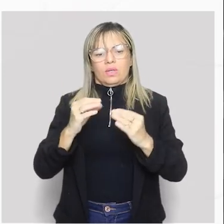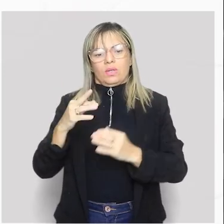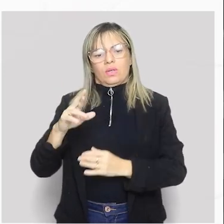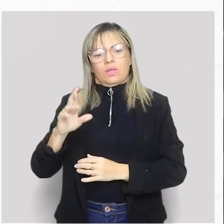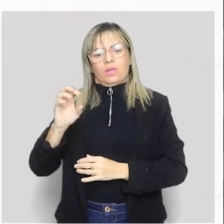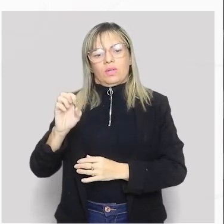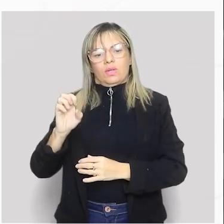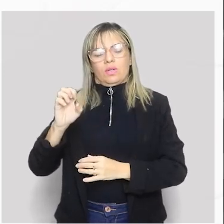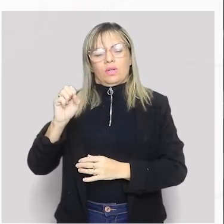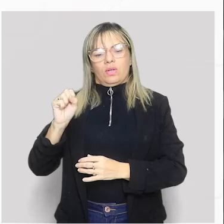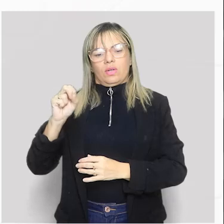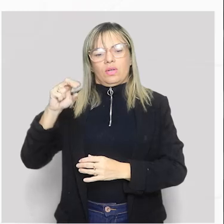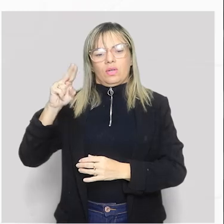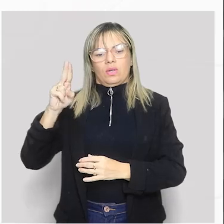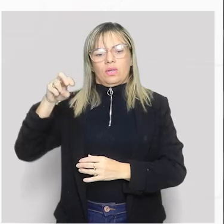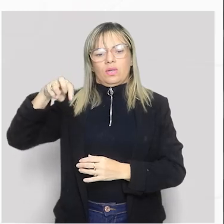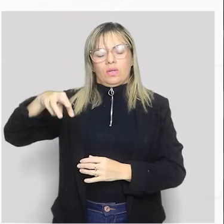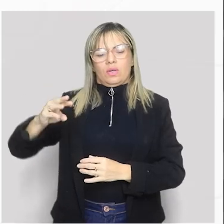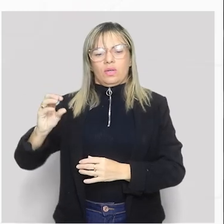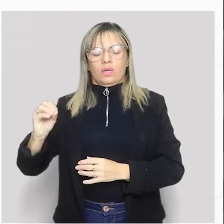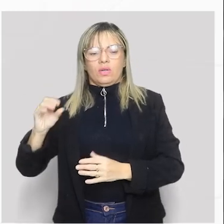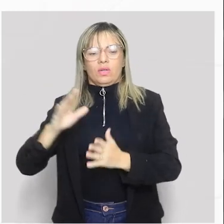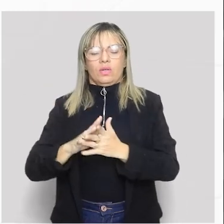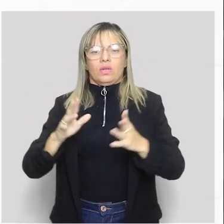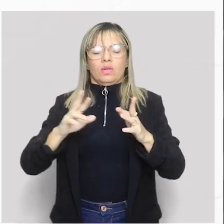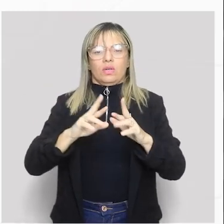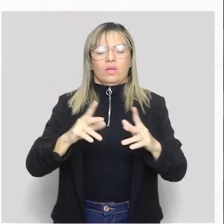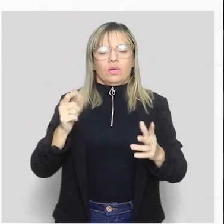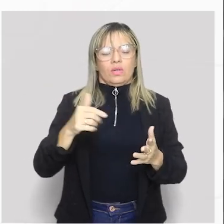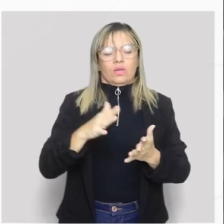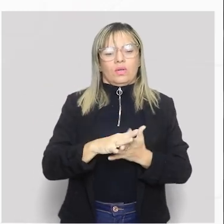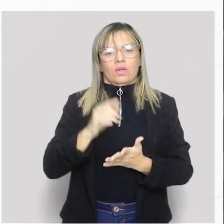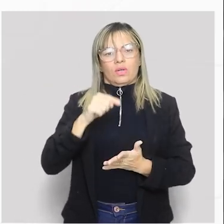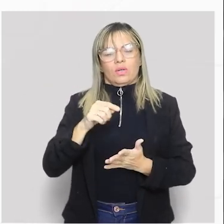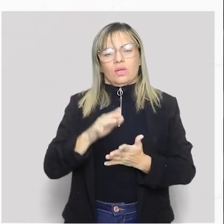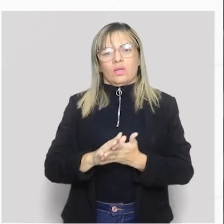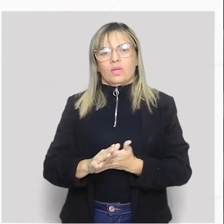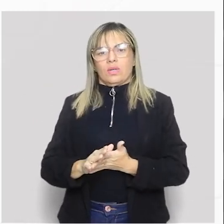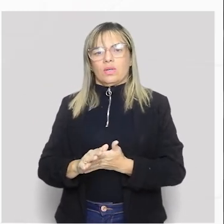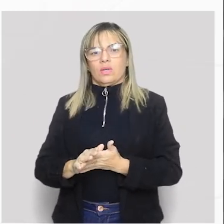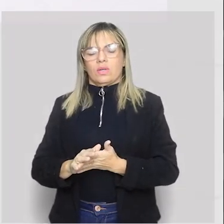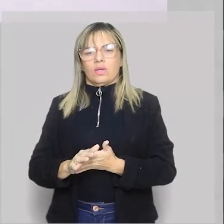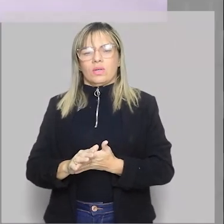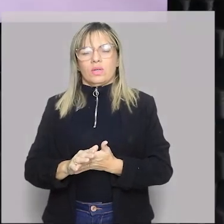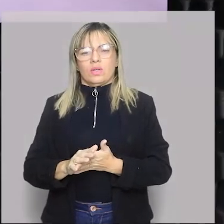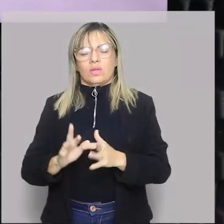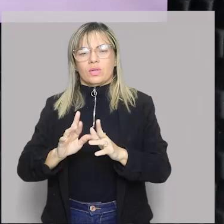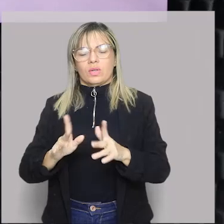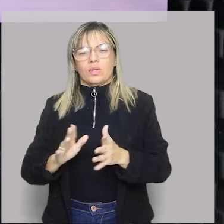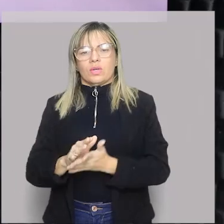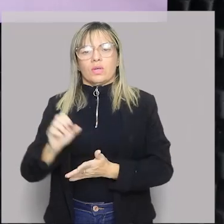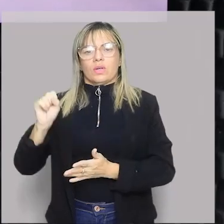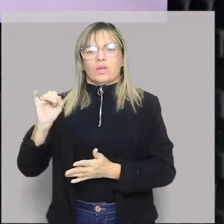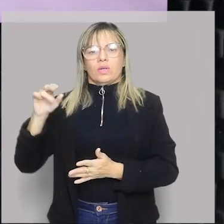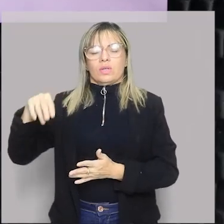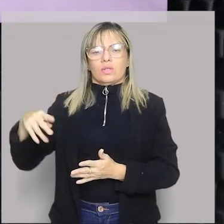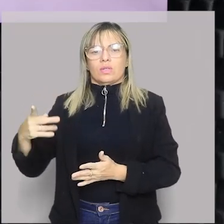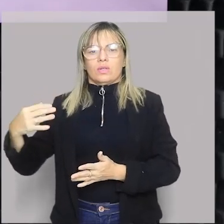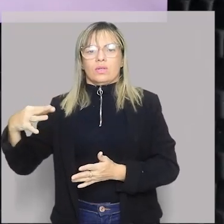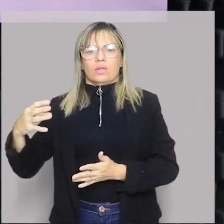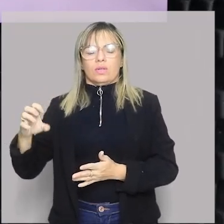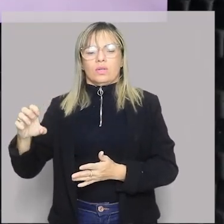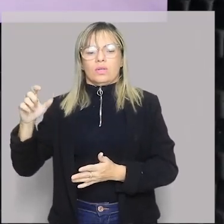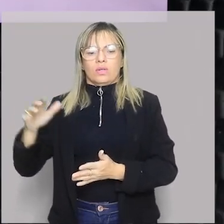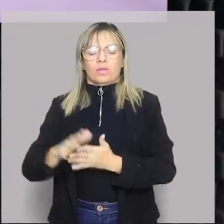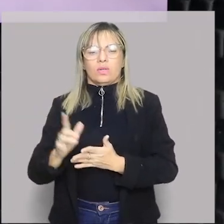que eu dei uma observaçãozinha. Eu disse que a diferença entre resumo e a sinopse não foi resumo